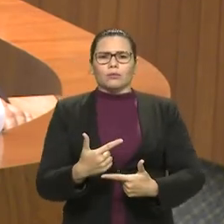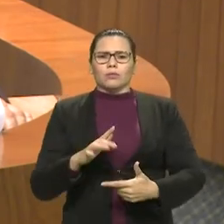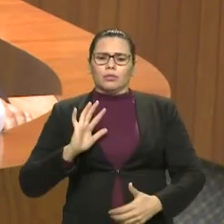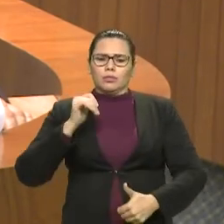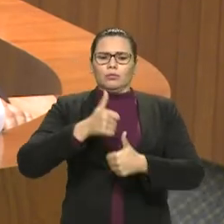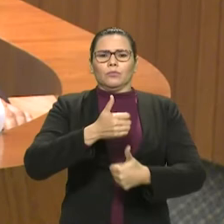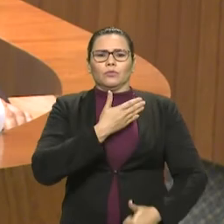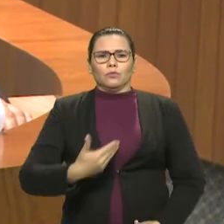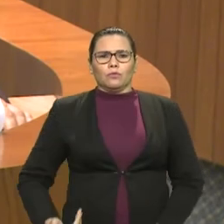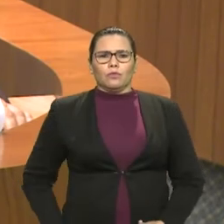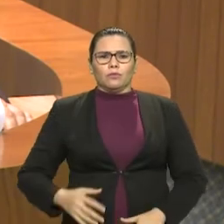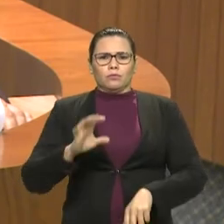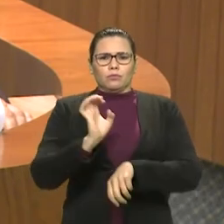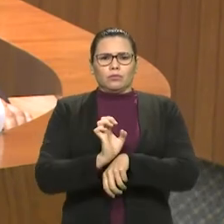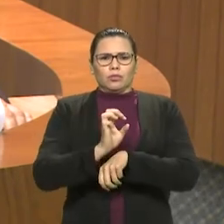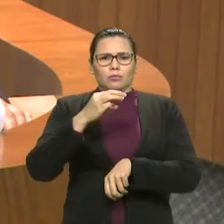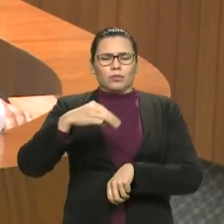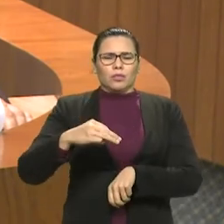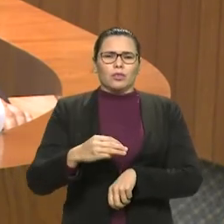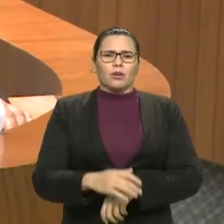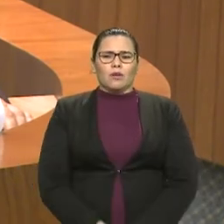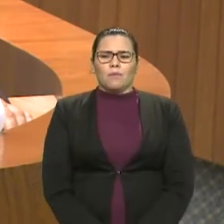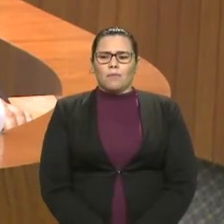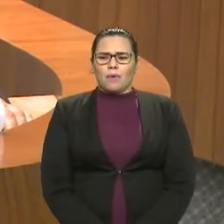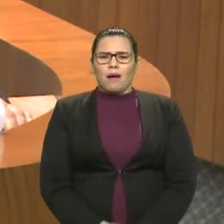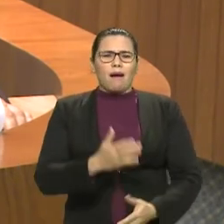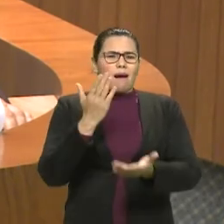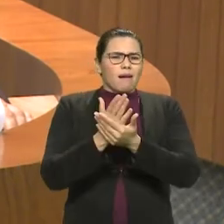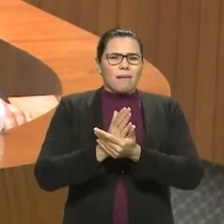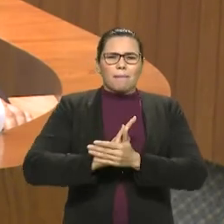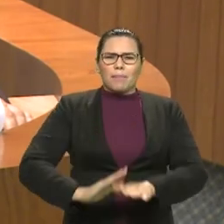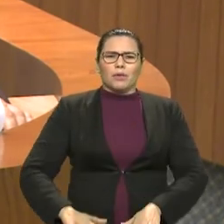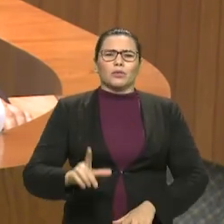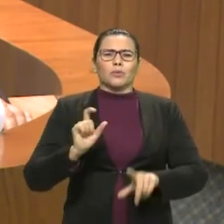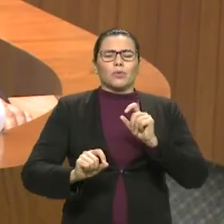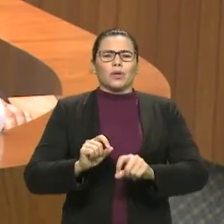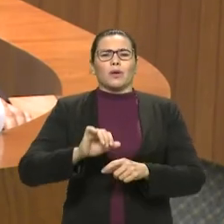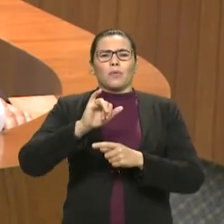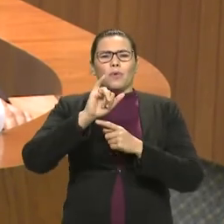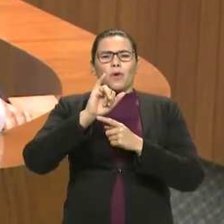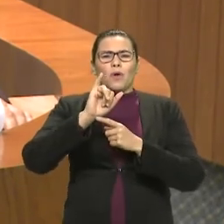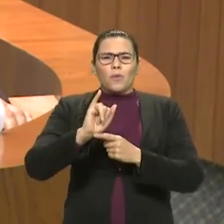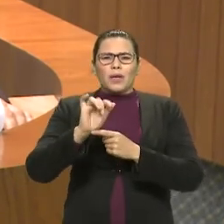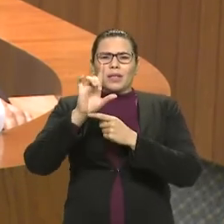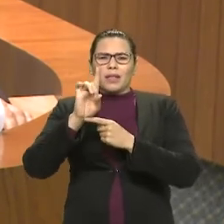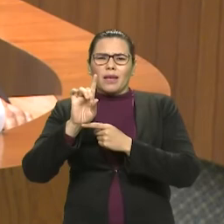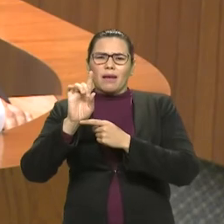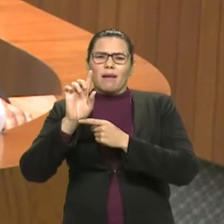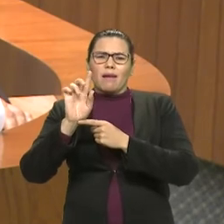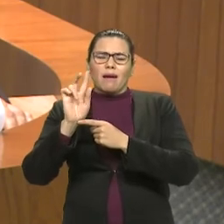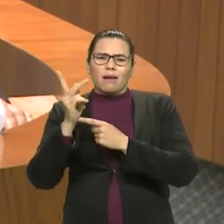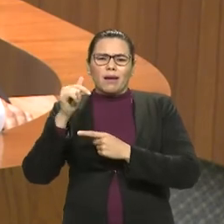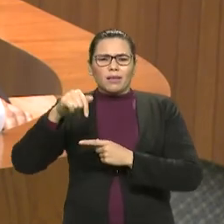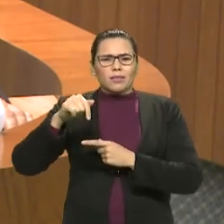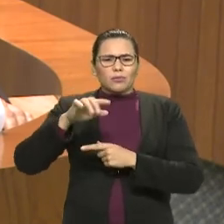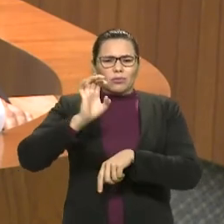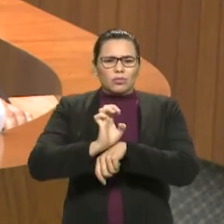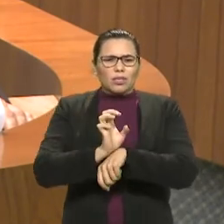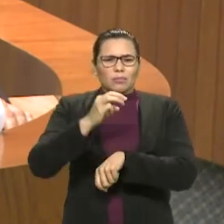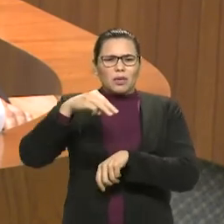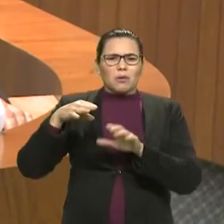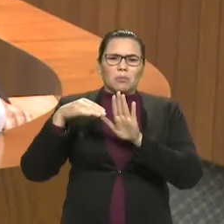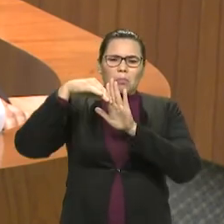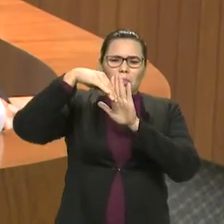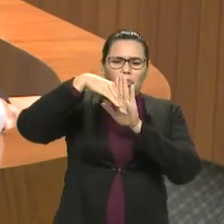vida é dando baixa nesses piores índices de IDH que existe no Brasil que é o estado do Maranhão trazendo o